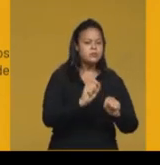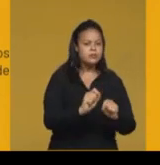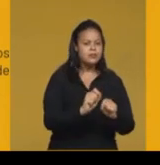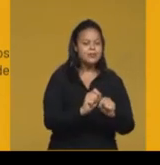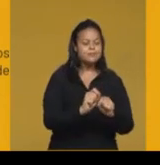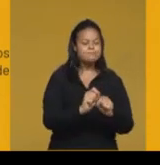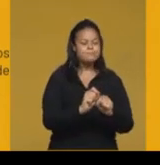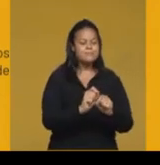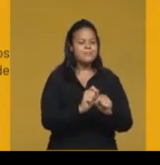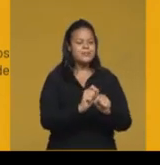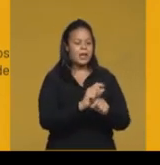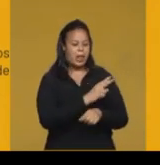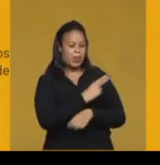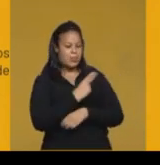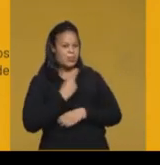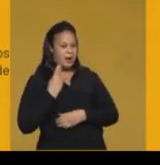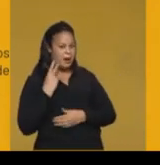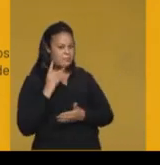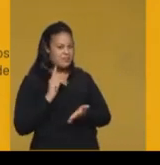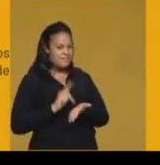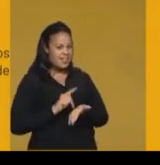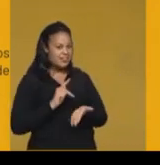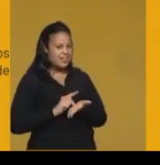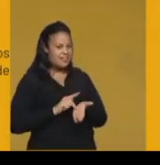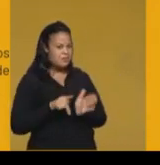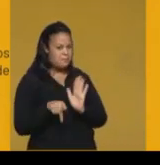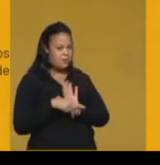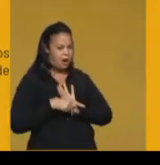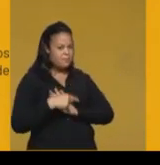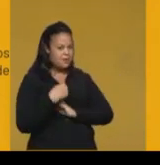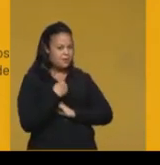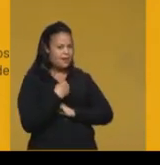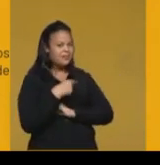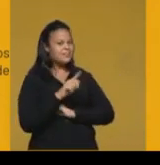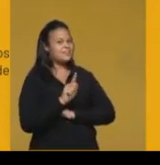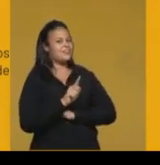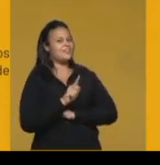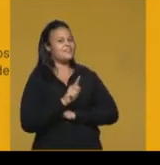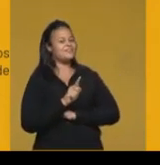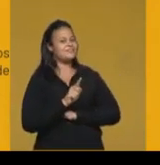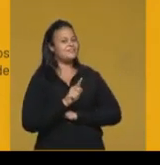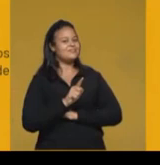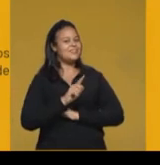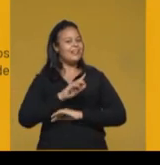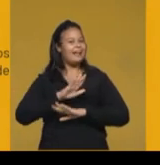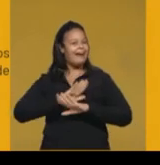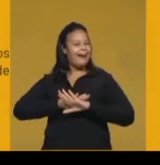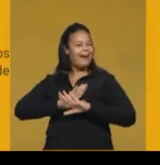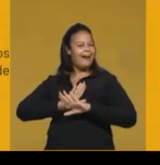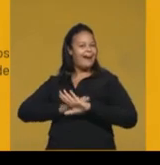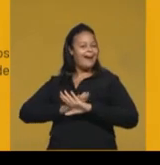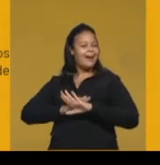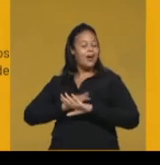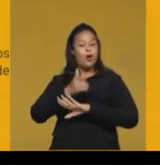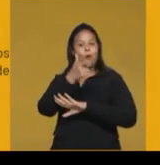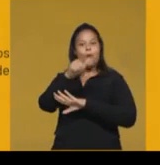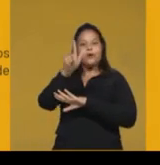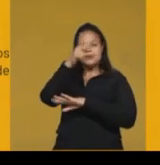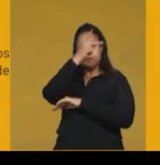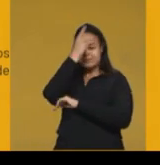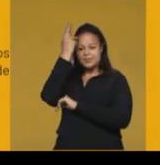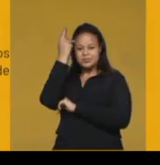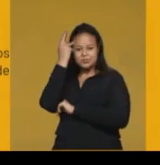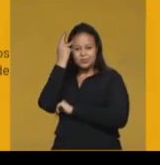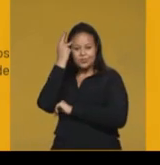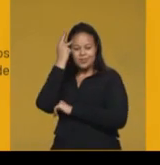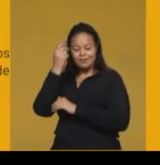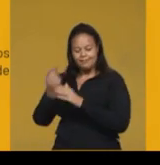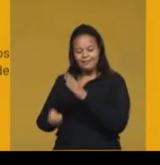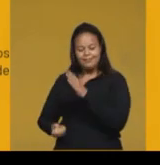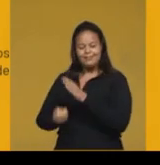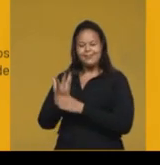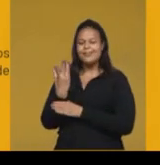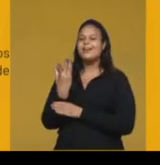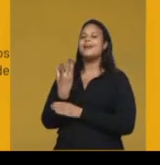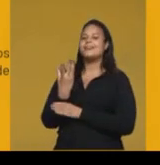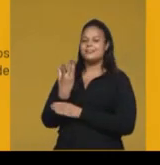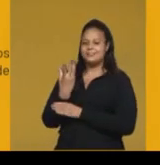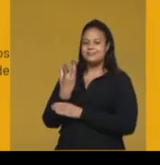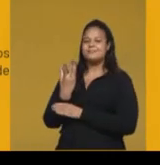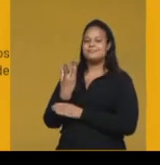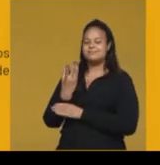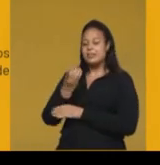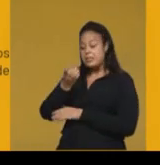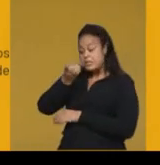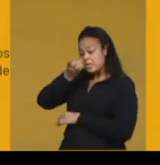usar o nome verdadeiro, então ela usou um pseudônimo e o site informa isso, né? O nome foi trocado